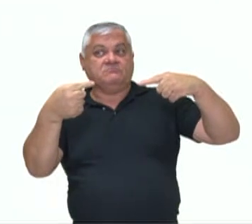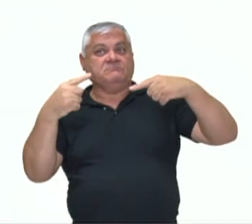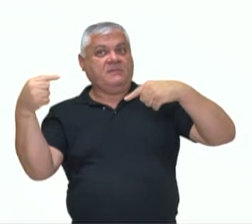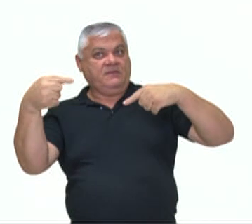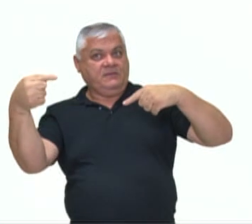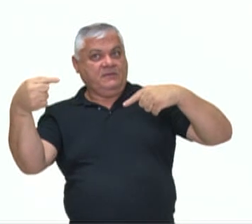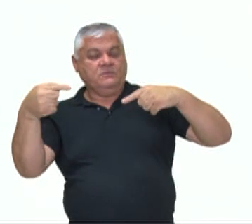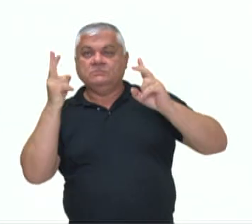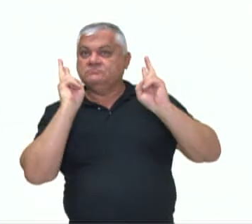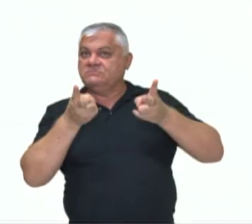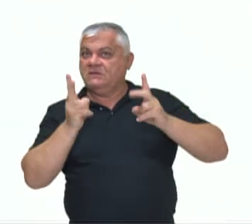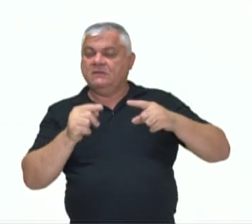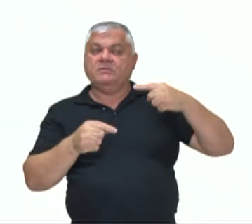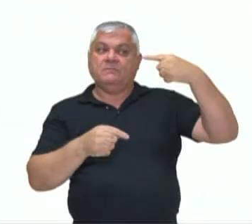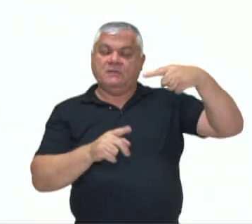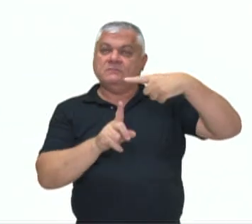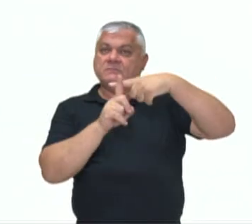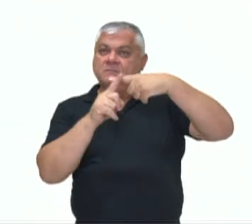menos, então vai ficar menos